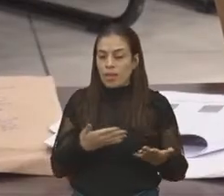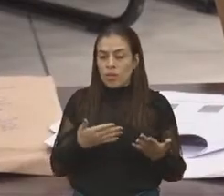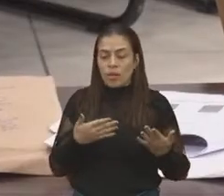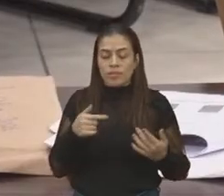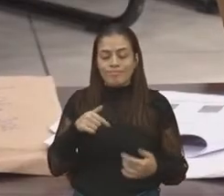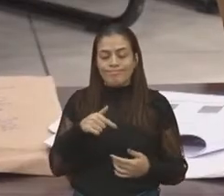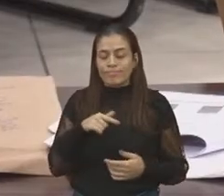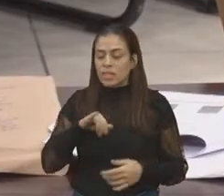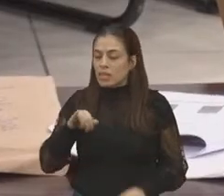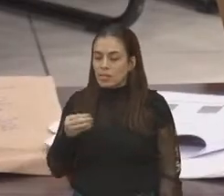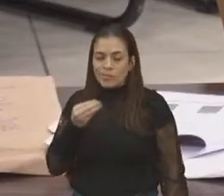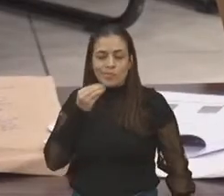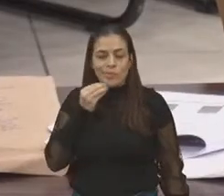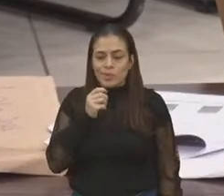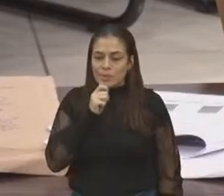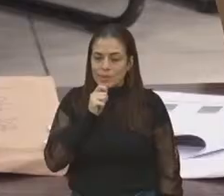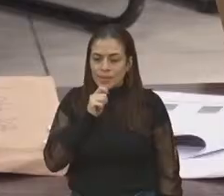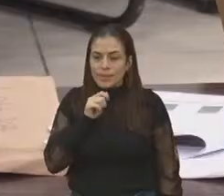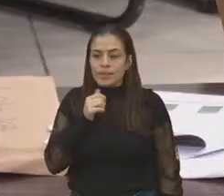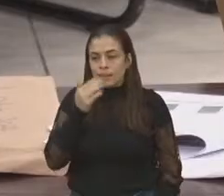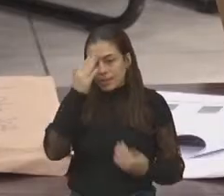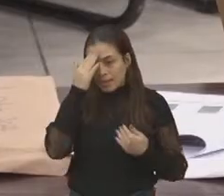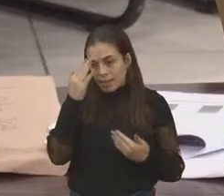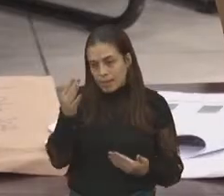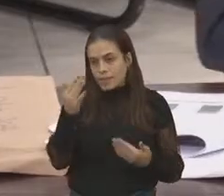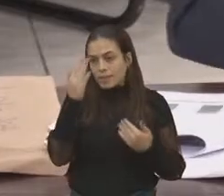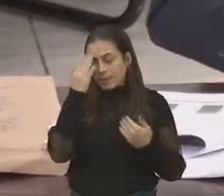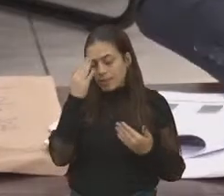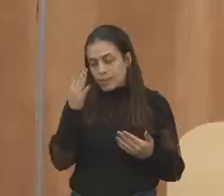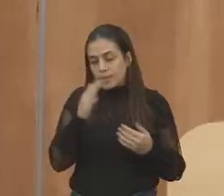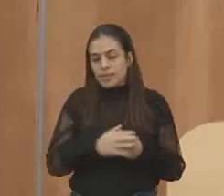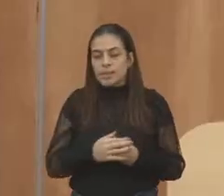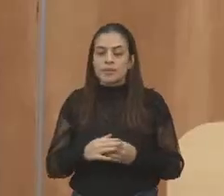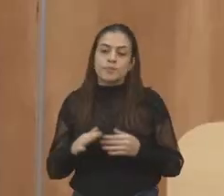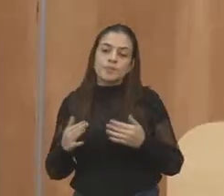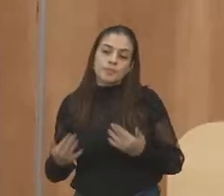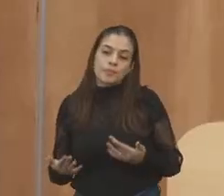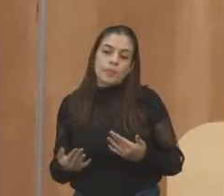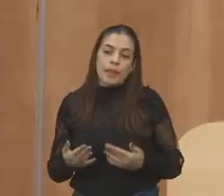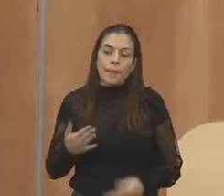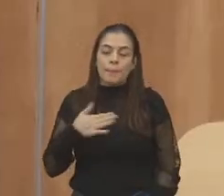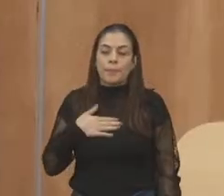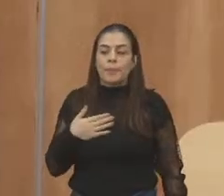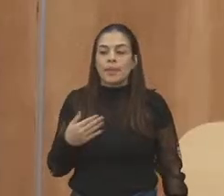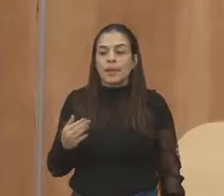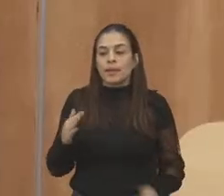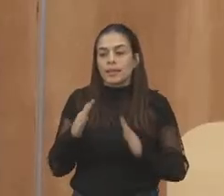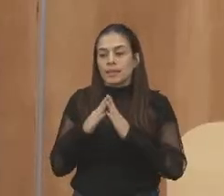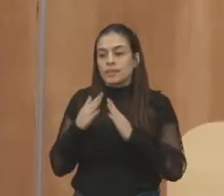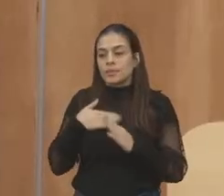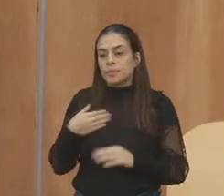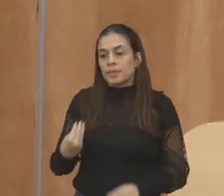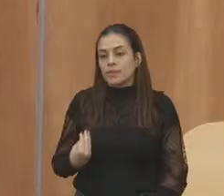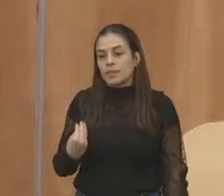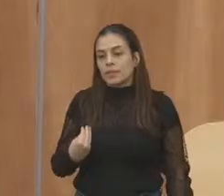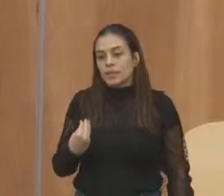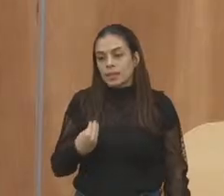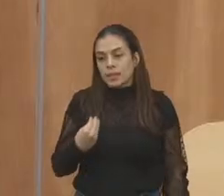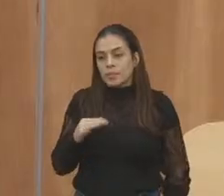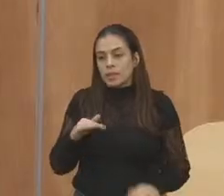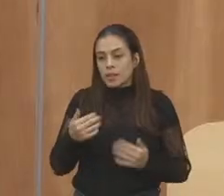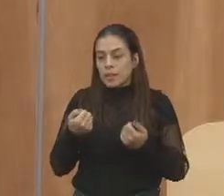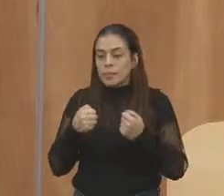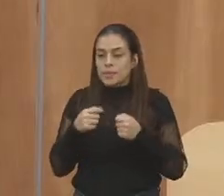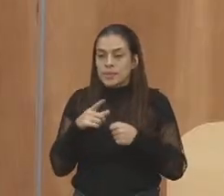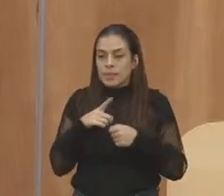se aproveitou. Agradeço. A questão do Minha Casa Minha Vida, o município, para pleitear, ele